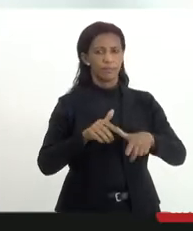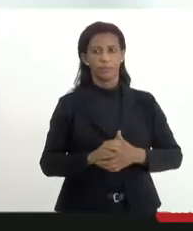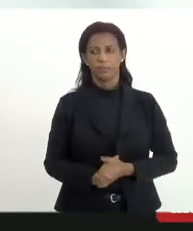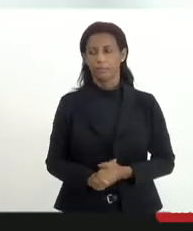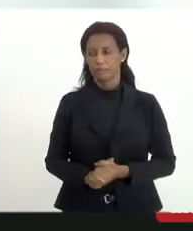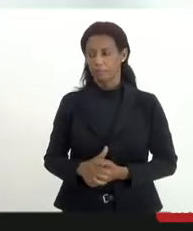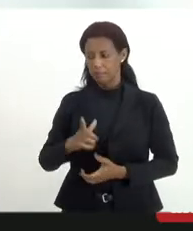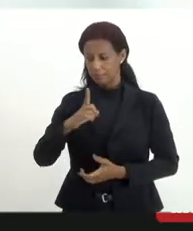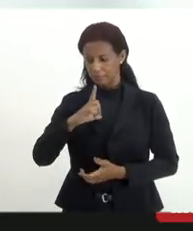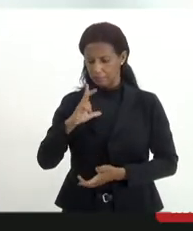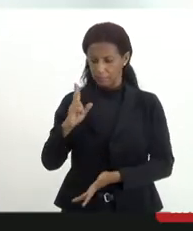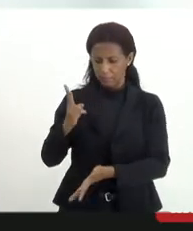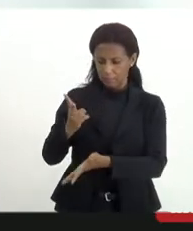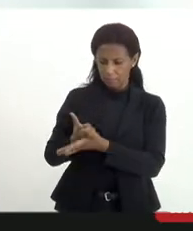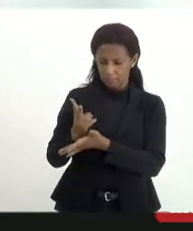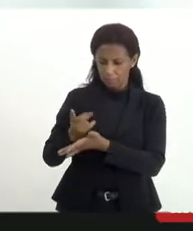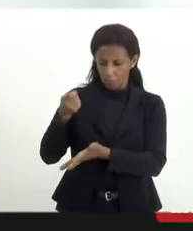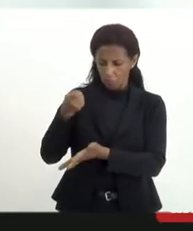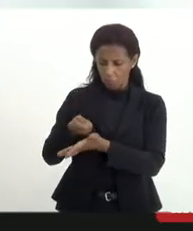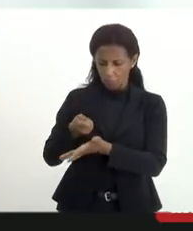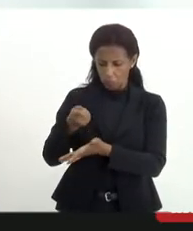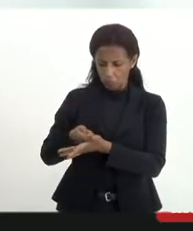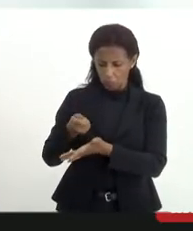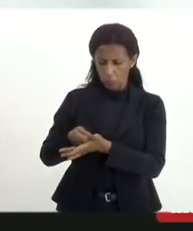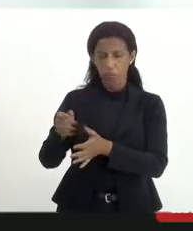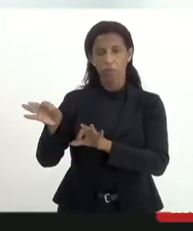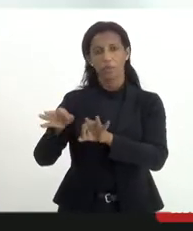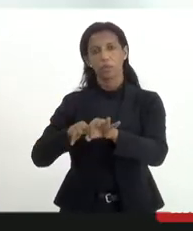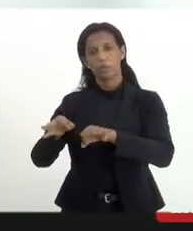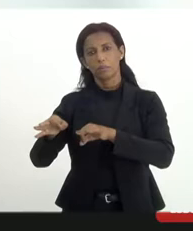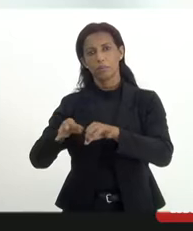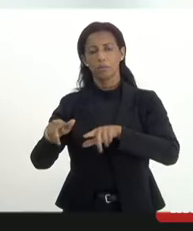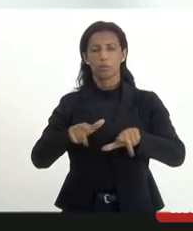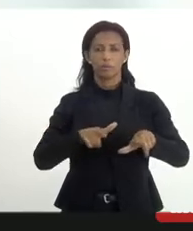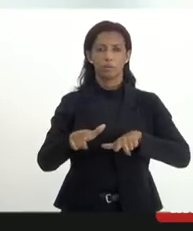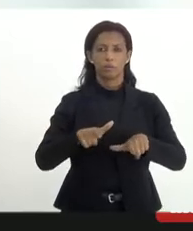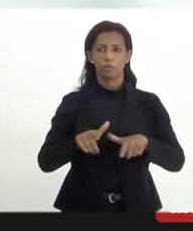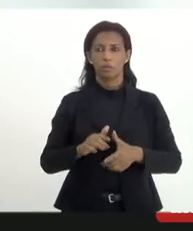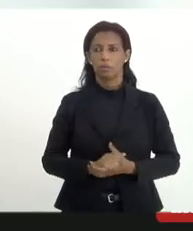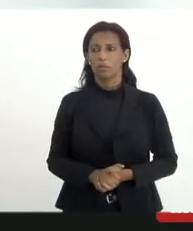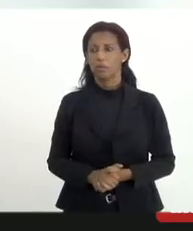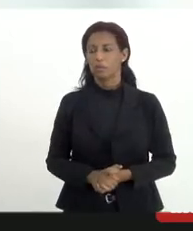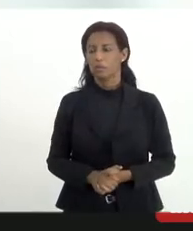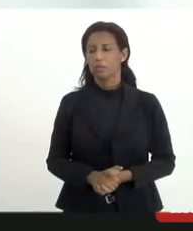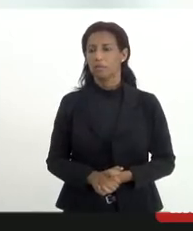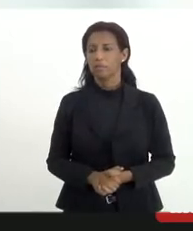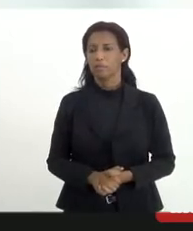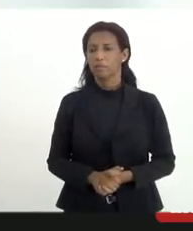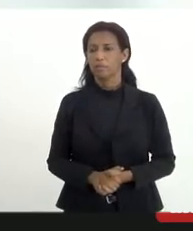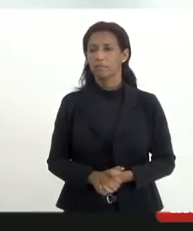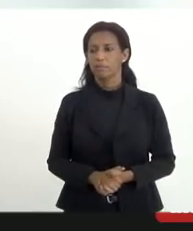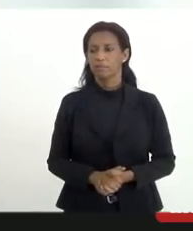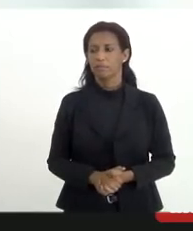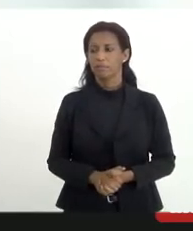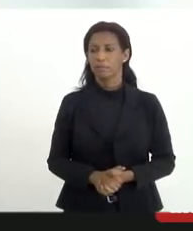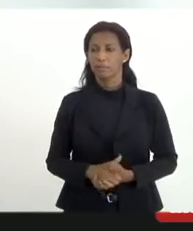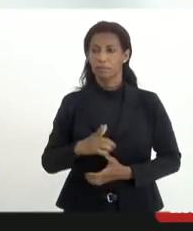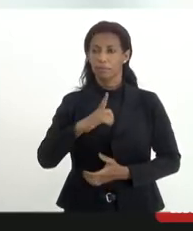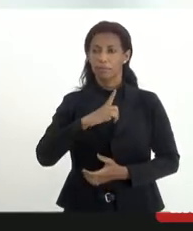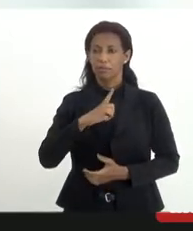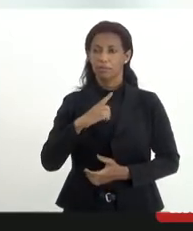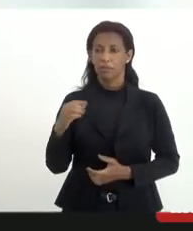E temos seguido rigorosamente esse plano de trabalho, que